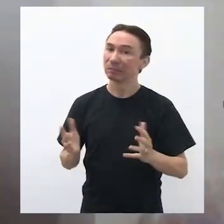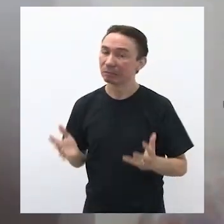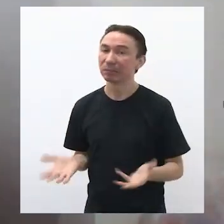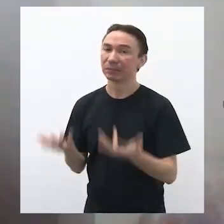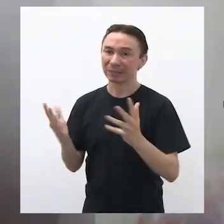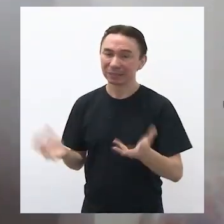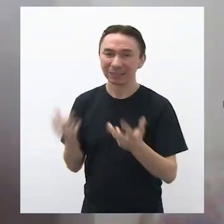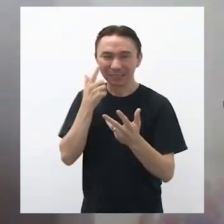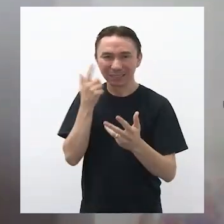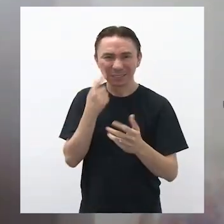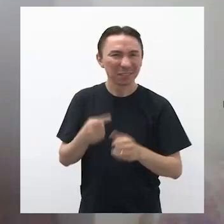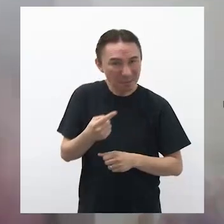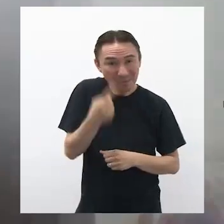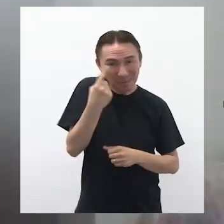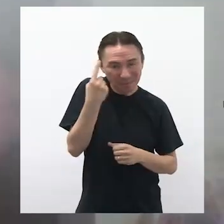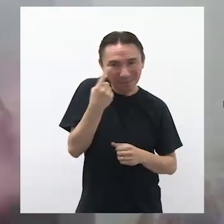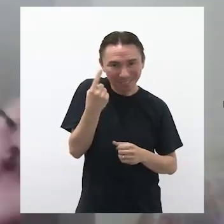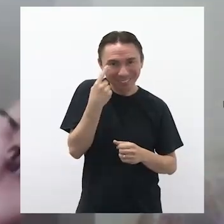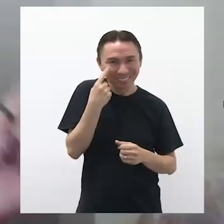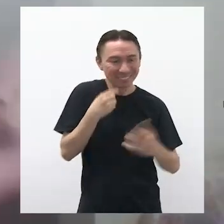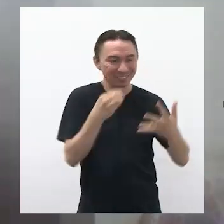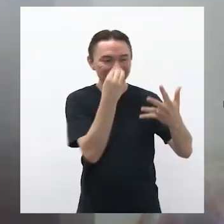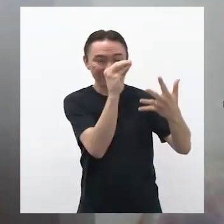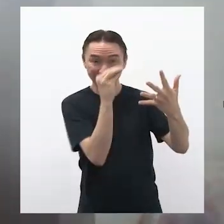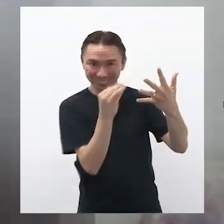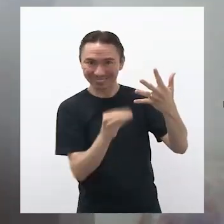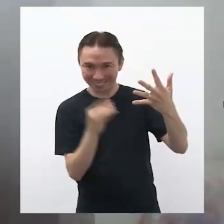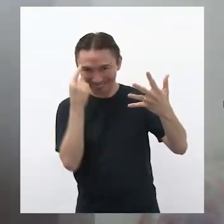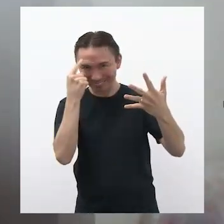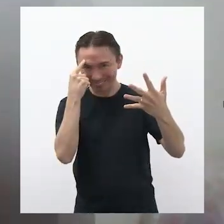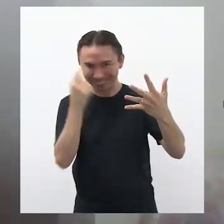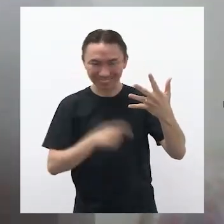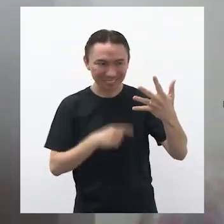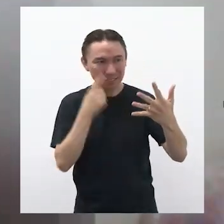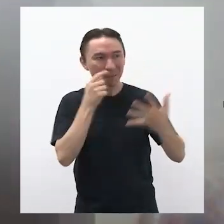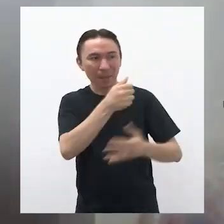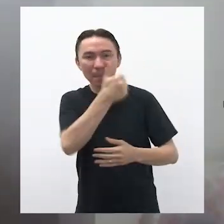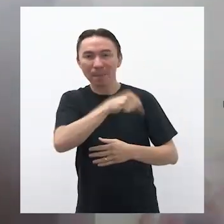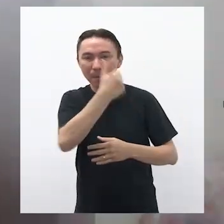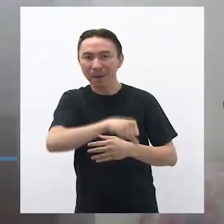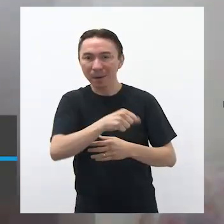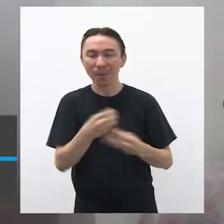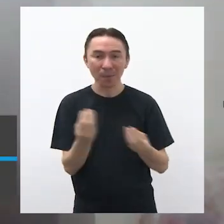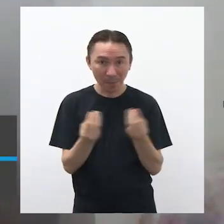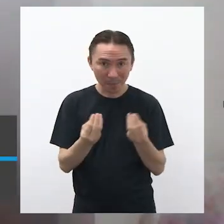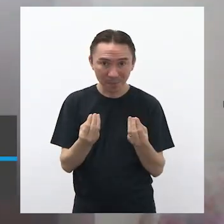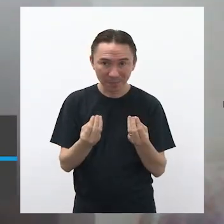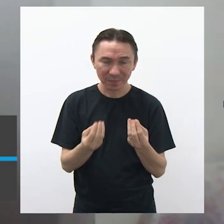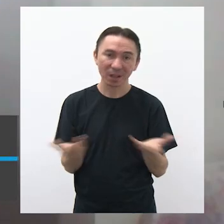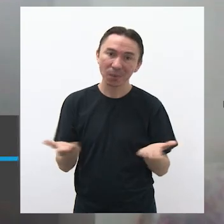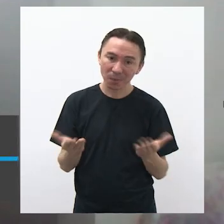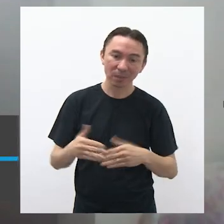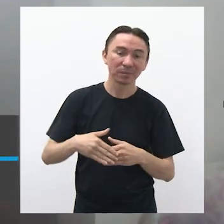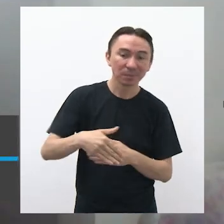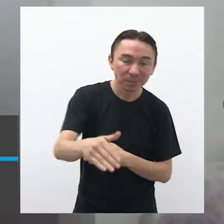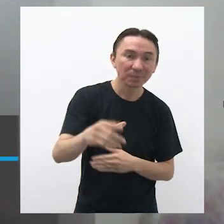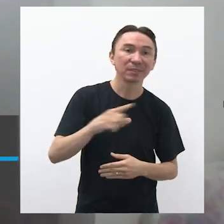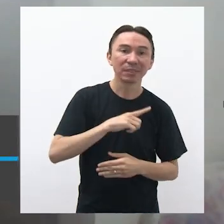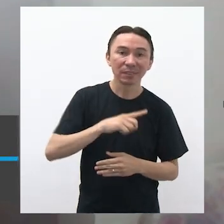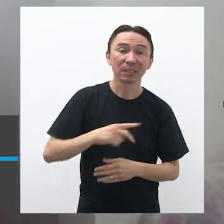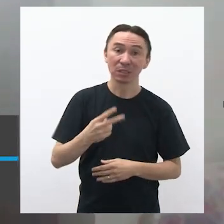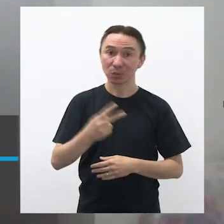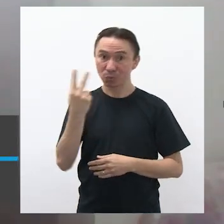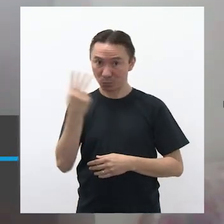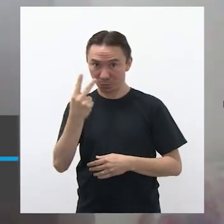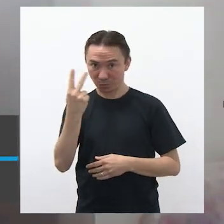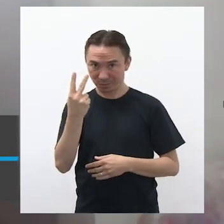primeiro preenchimento que aconteceu entre março e abril. Agora a gente está indo para o segundo, então, para que a gente possa garantir